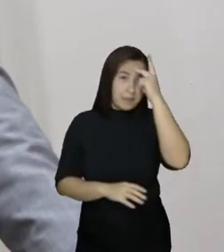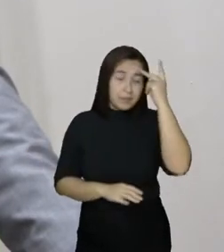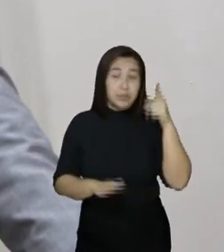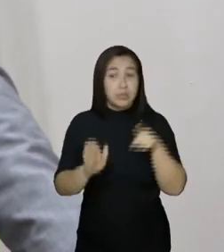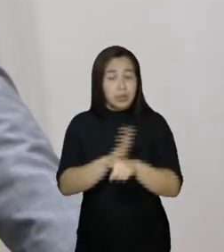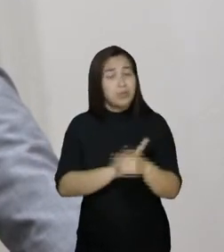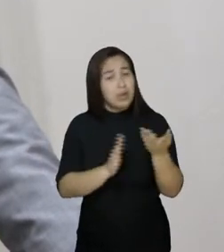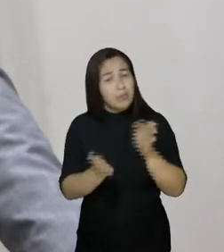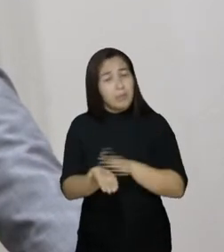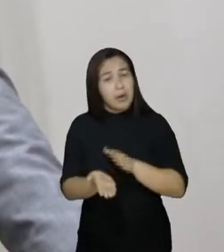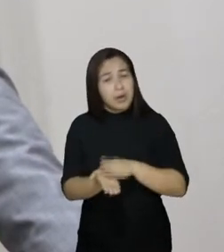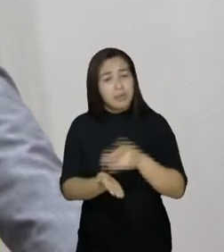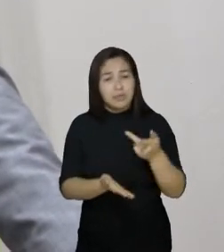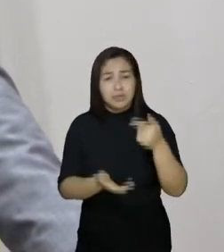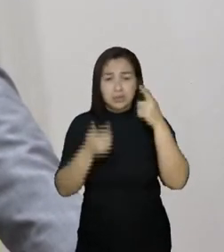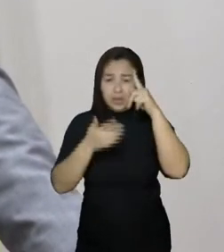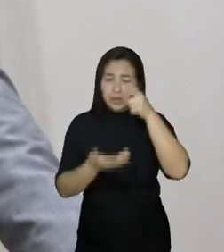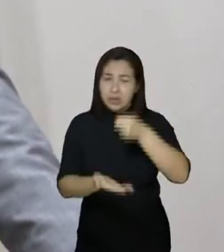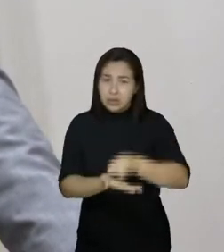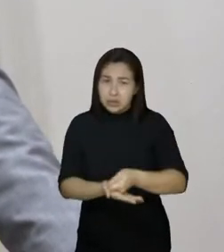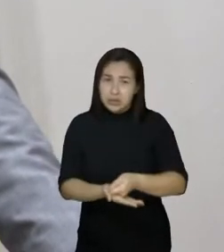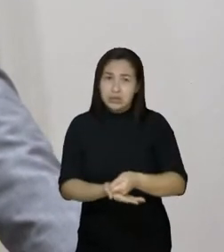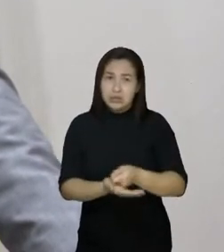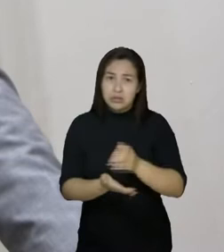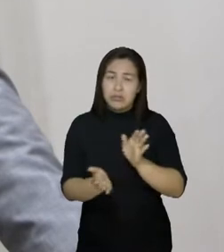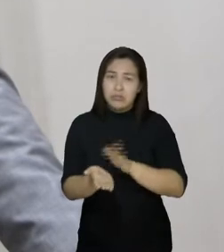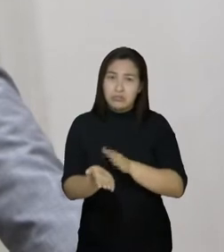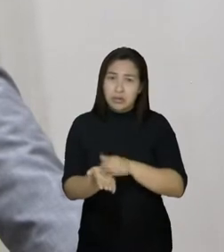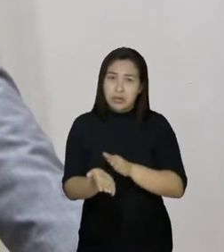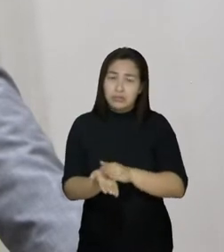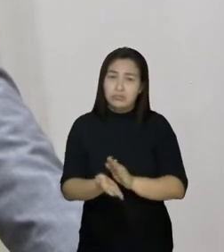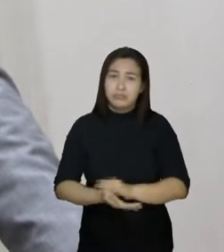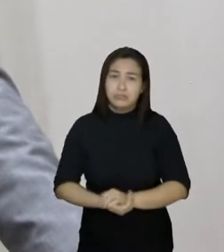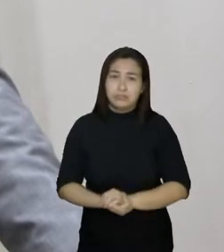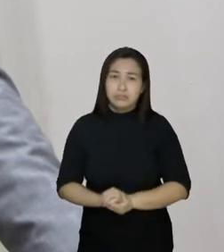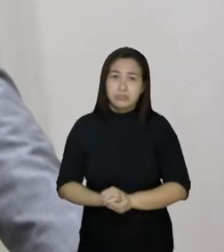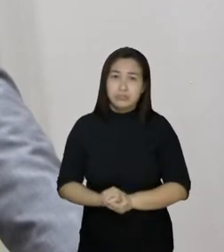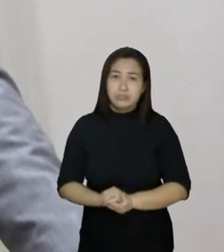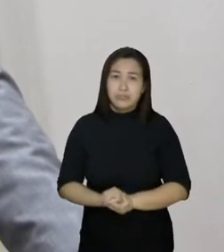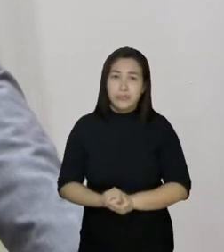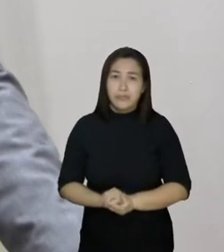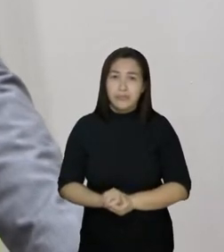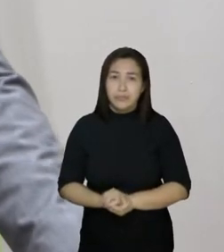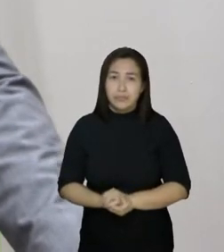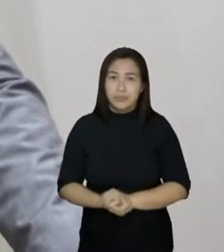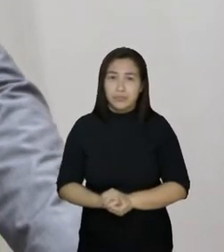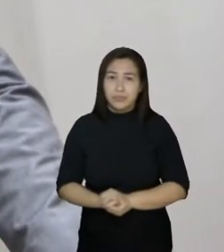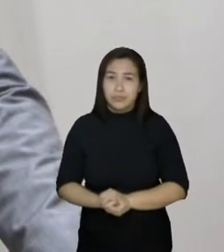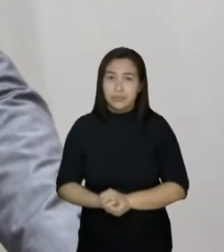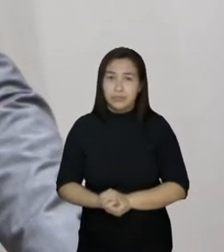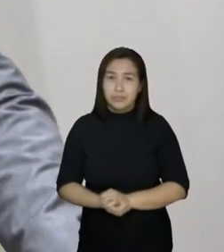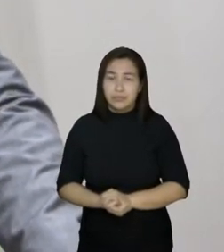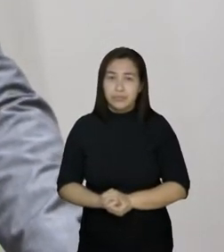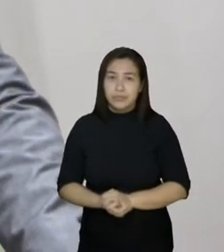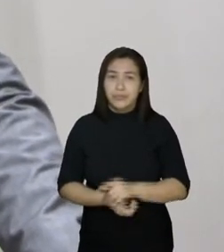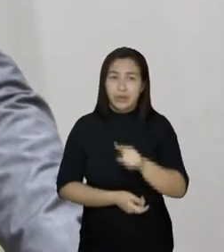parabéns pelo seu posicionamento. Parabéns pelo seu posicionamento. Parabéns pelo seu posicionamento. É isso que você escuta.